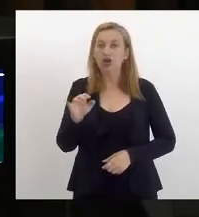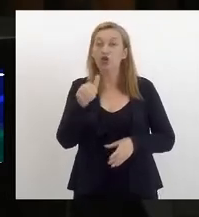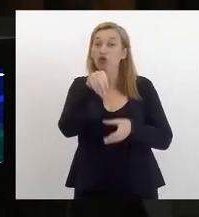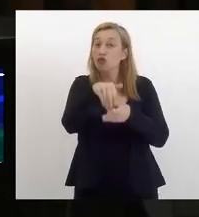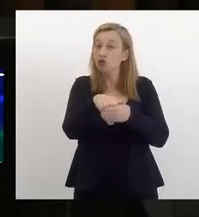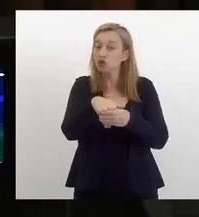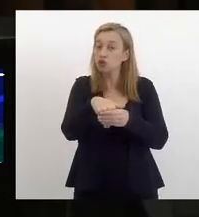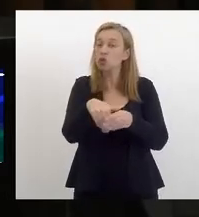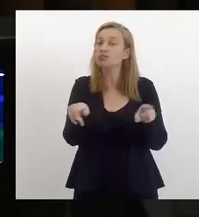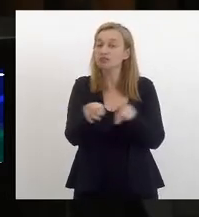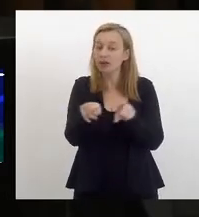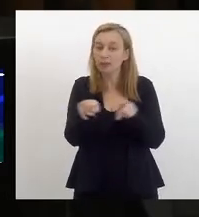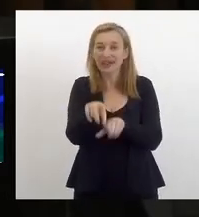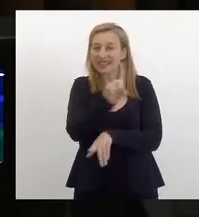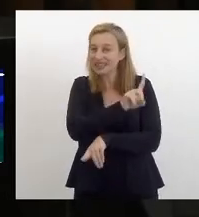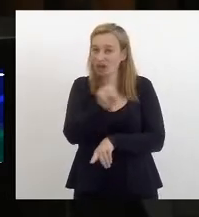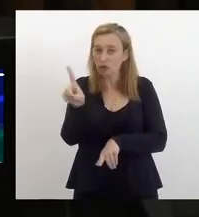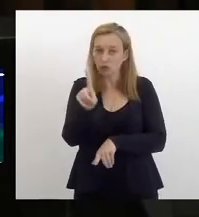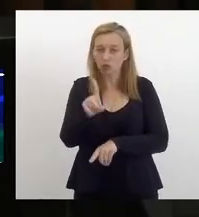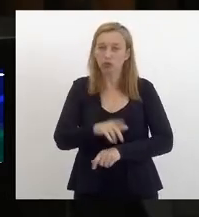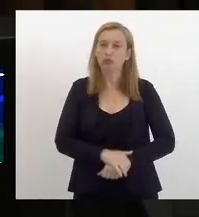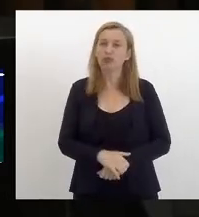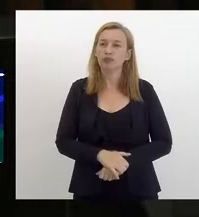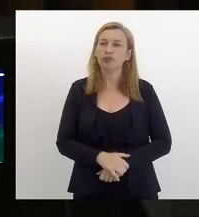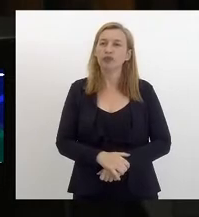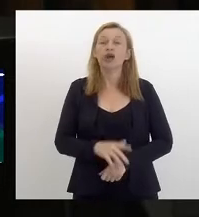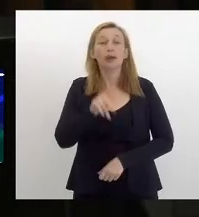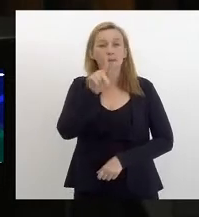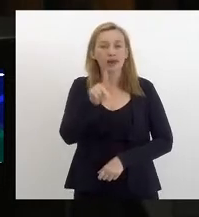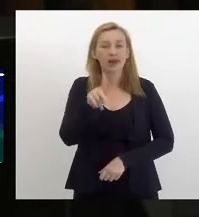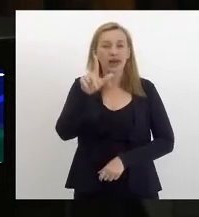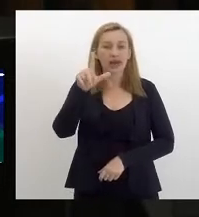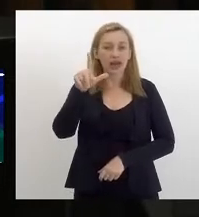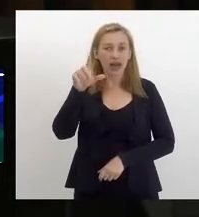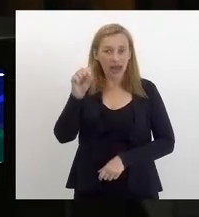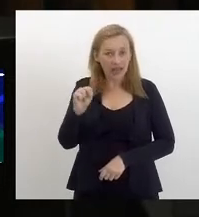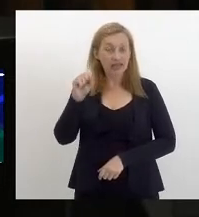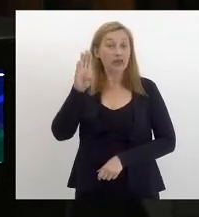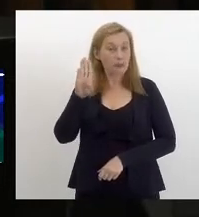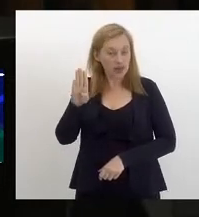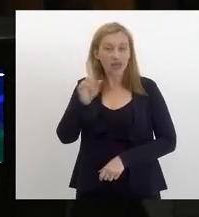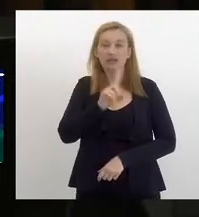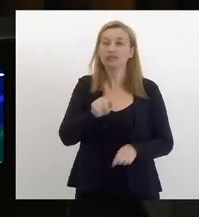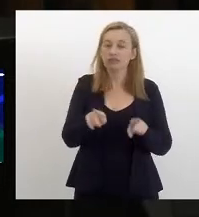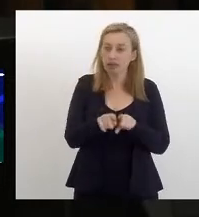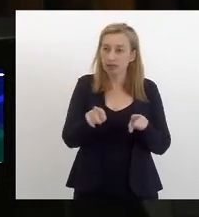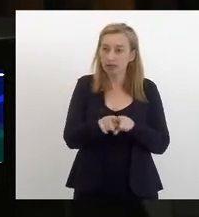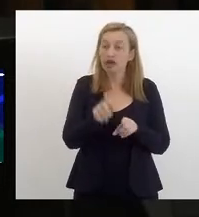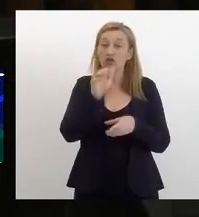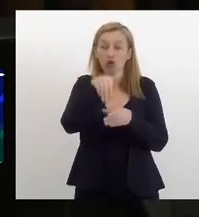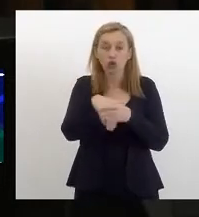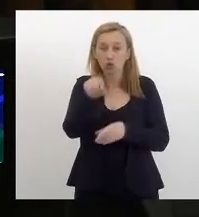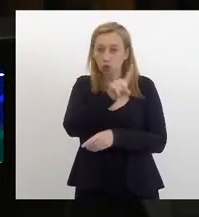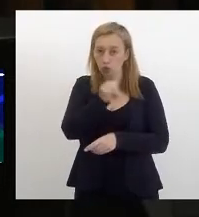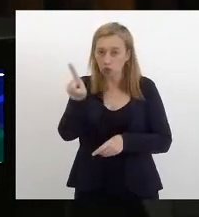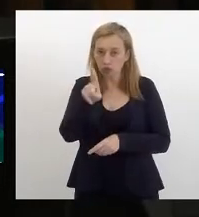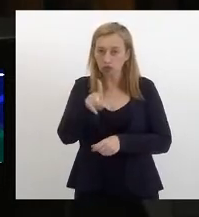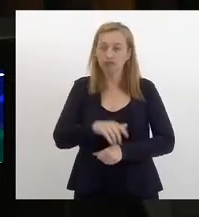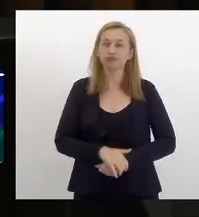votou também não e o PSB também Voltou